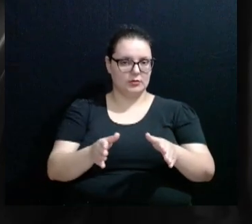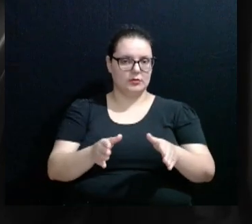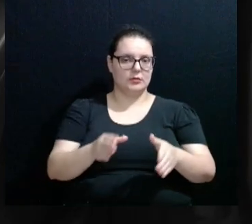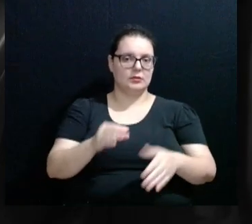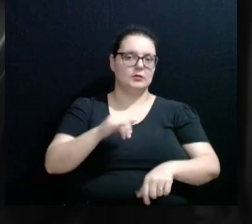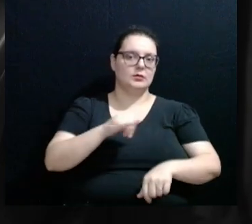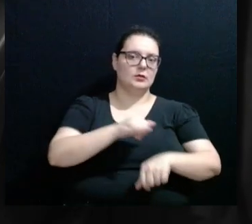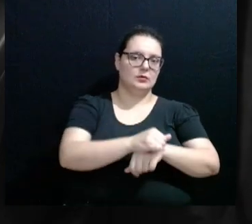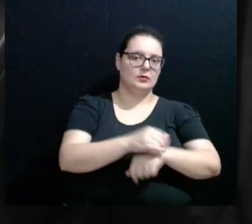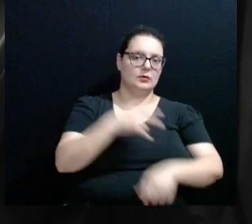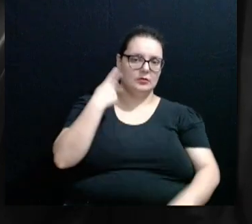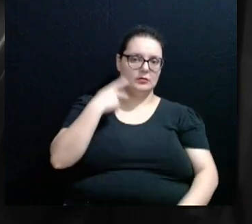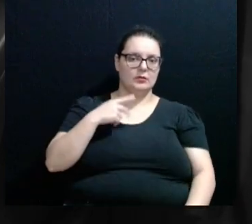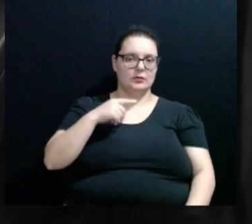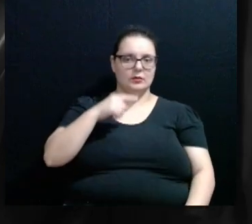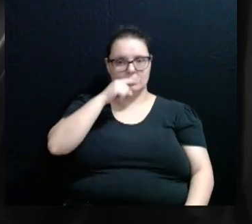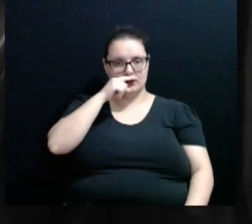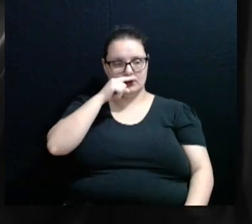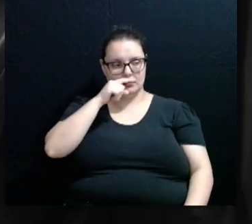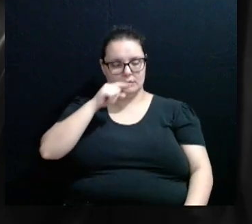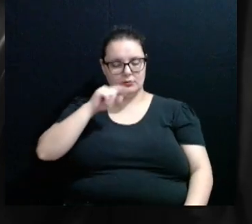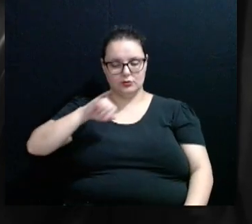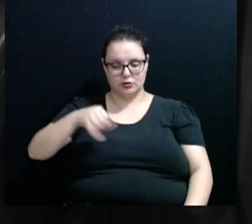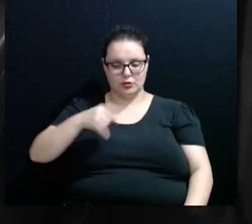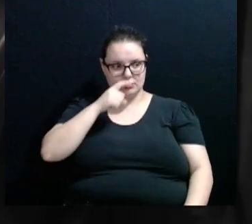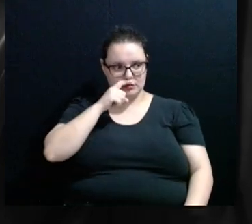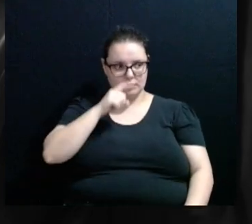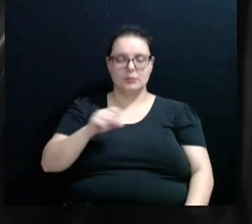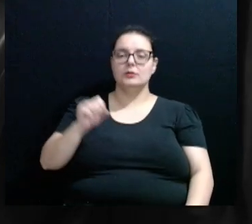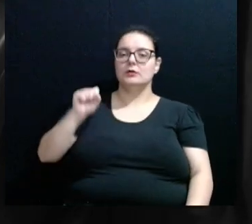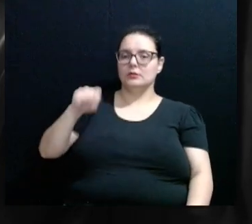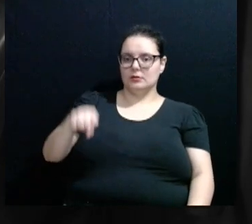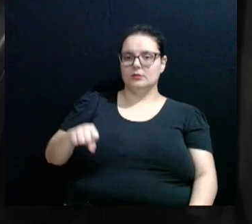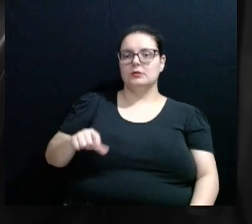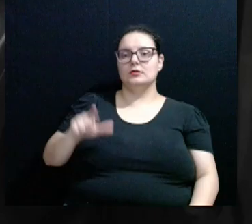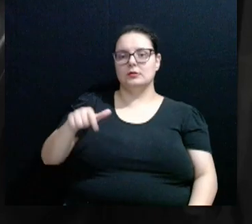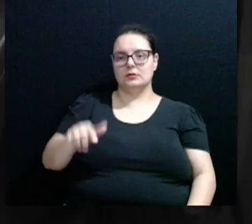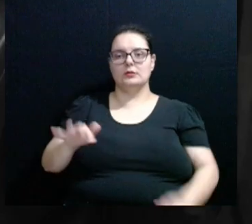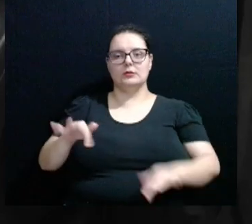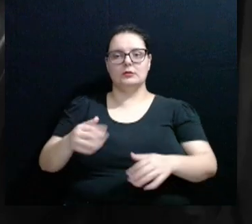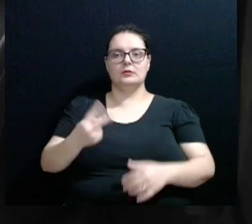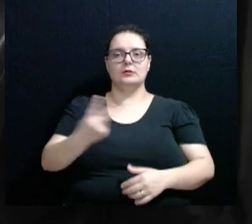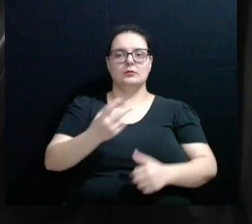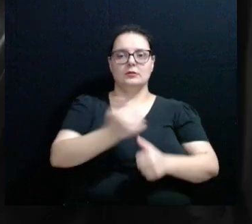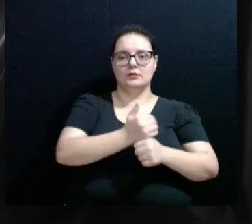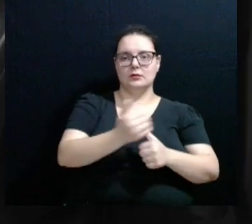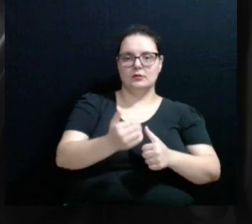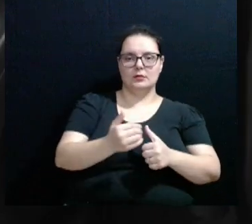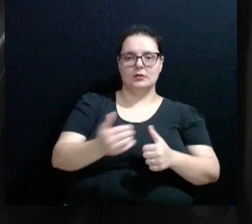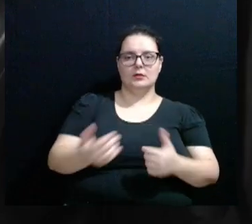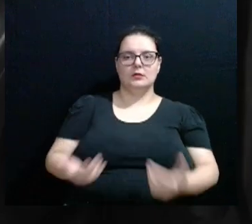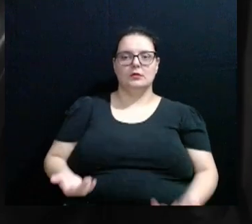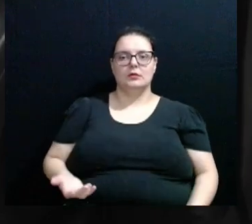época do vereador Schneider, é isso? Depois que eu terminei o segundo mandato, eu falei, eu não quero mais